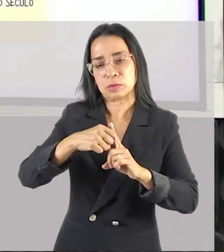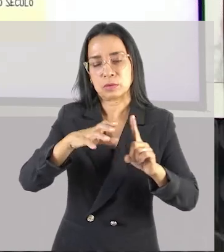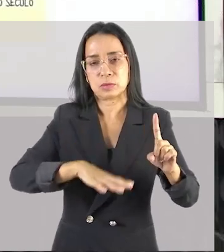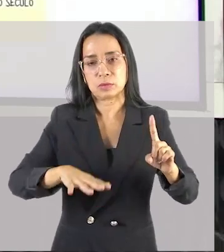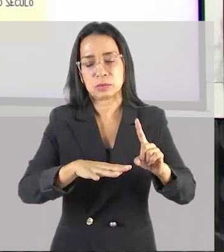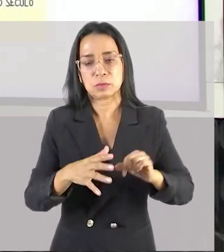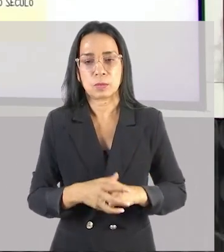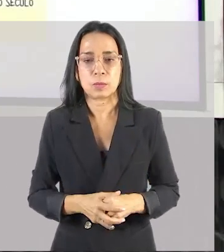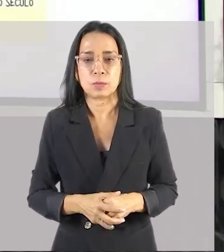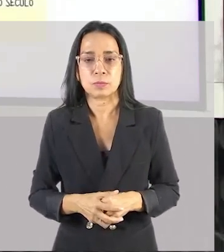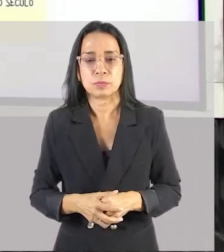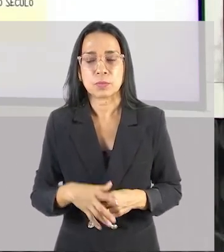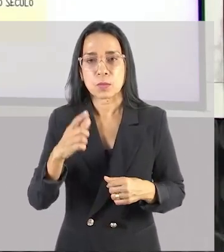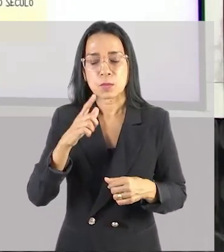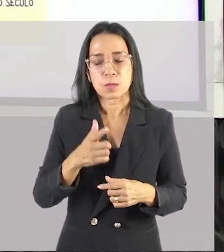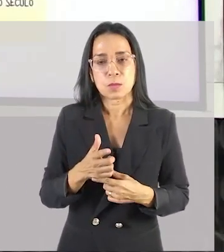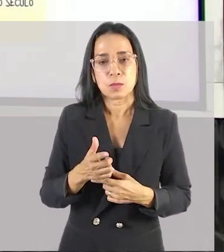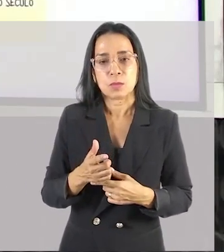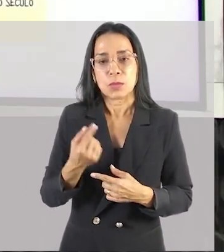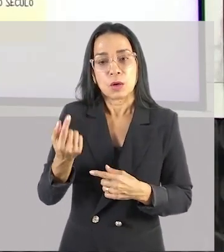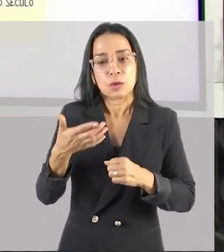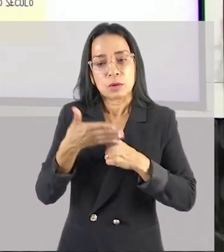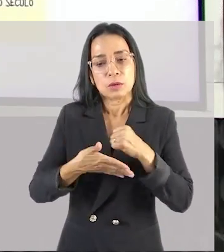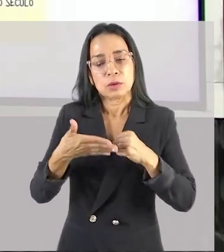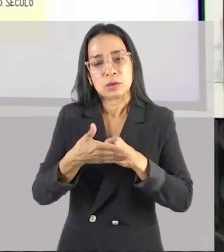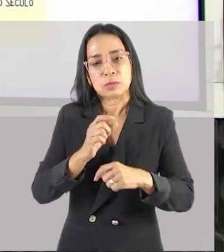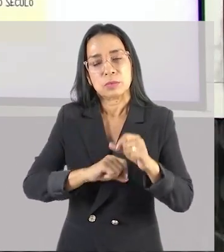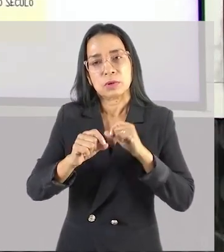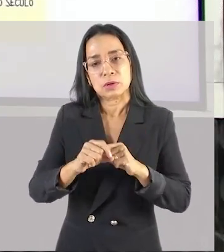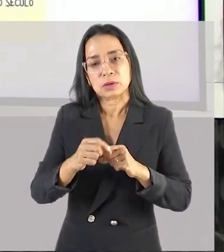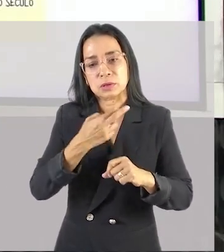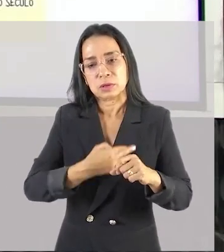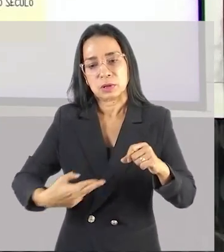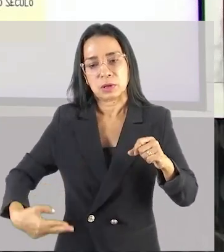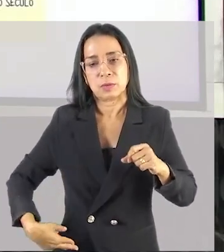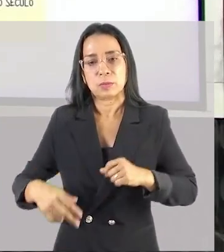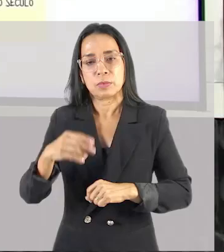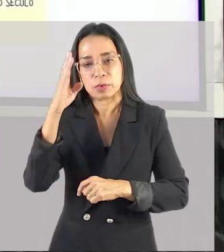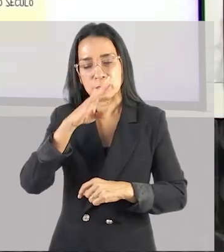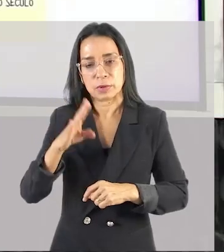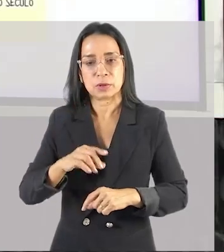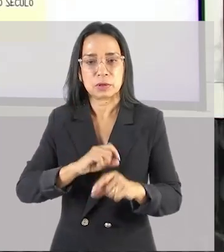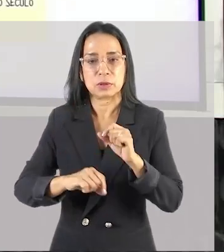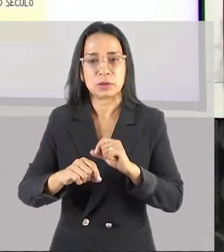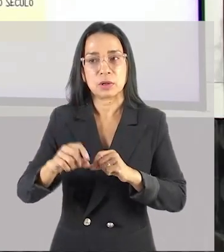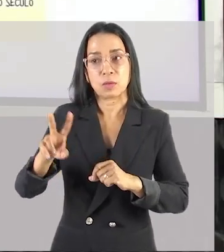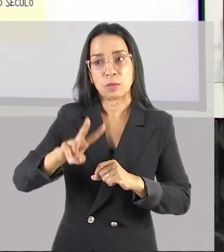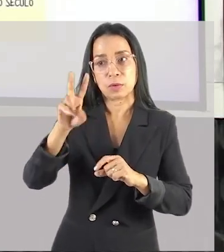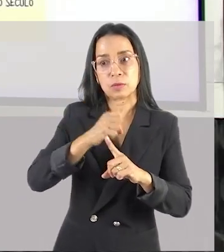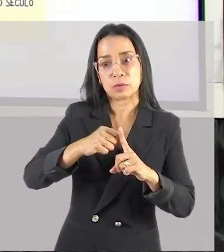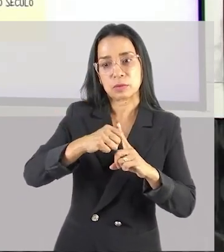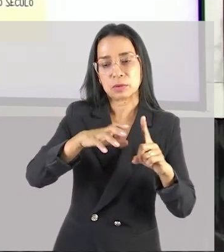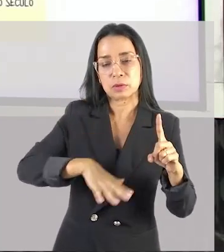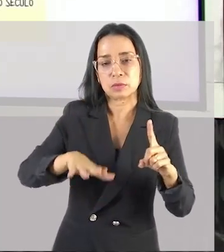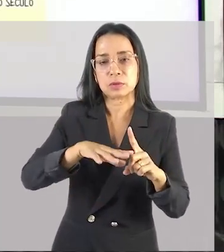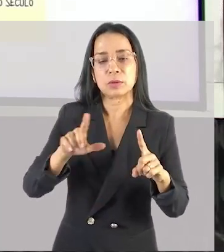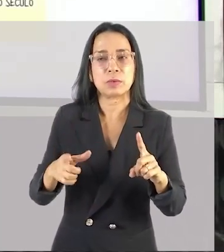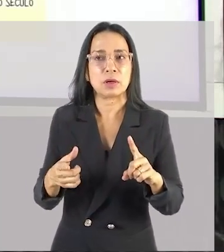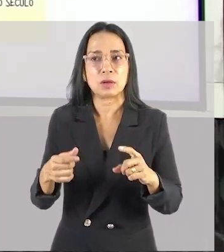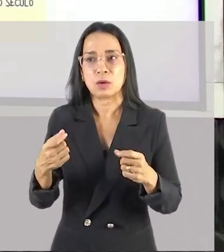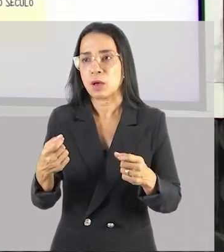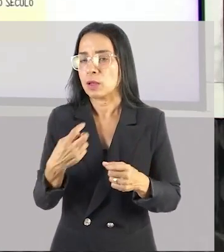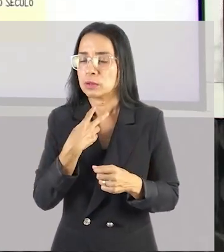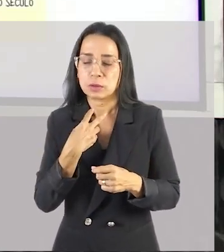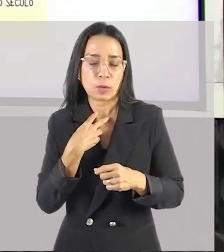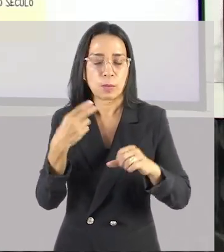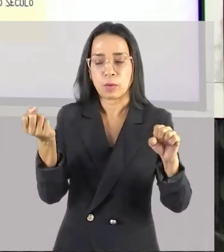Brasileira é o valor social do trabalho. Então o trabalho ele não deve ser escravizatório, ele deve ter uma